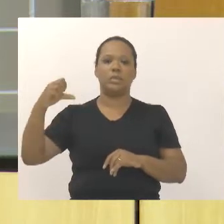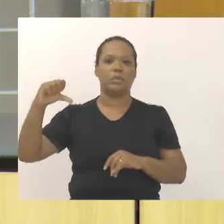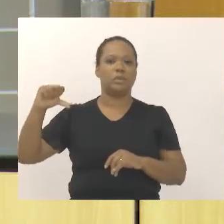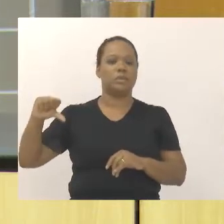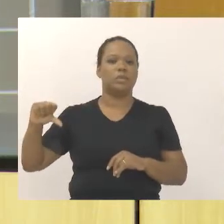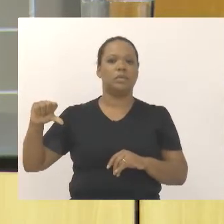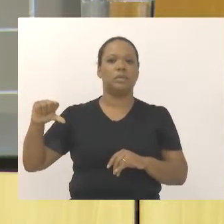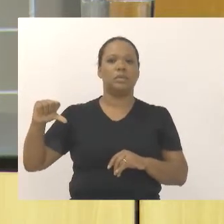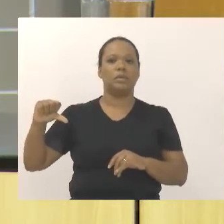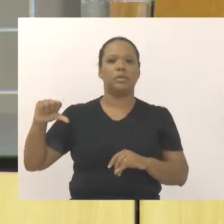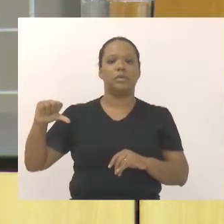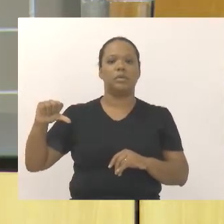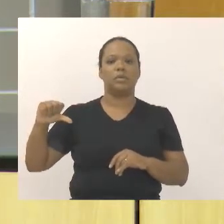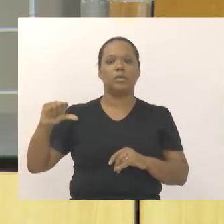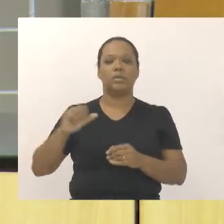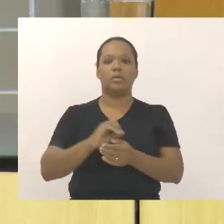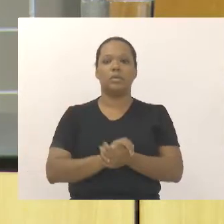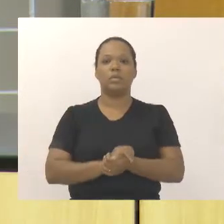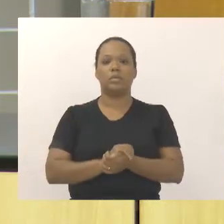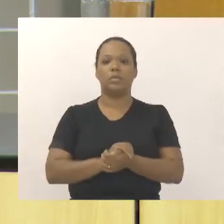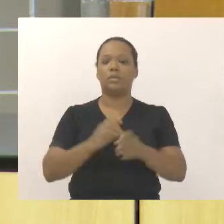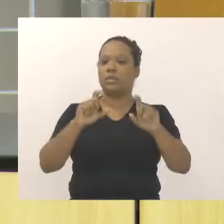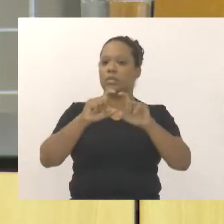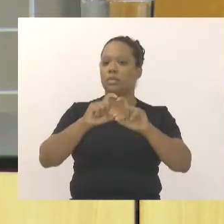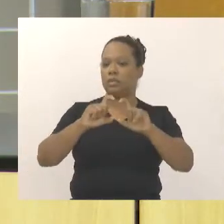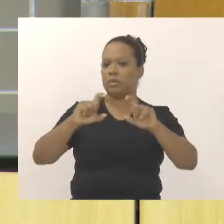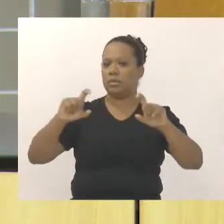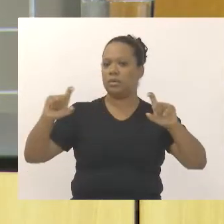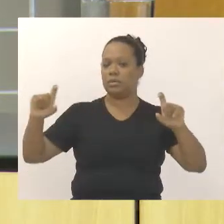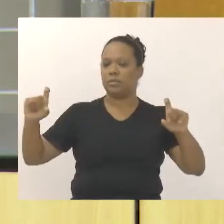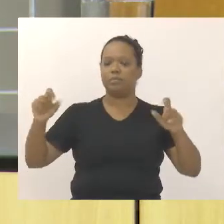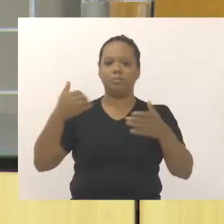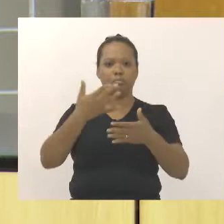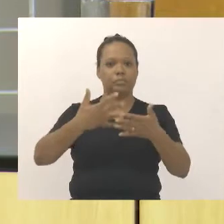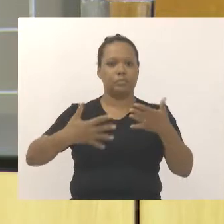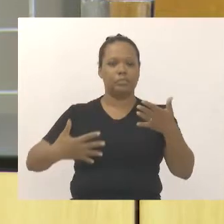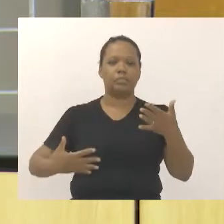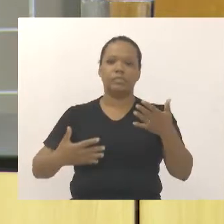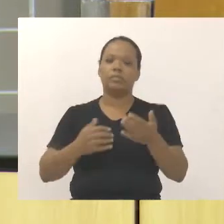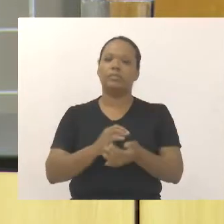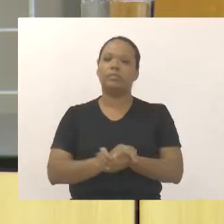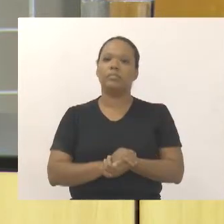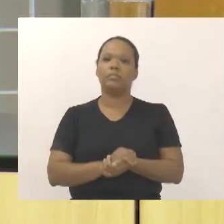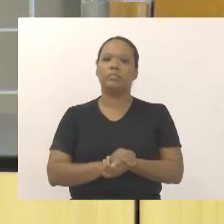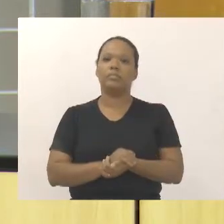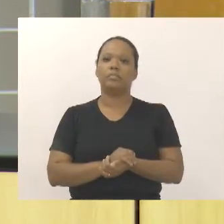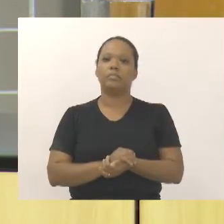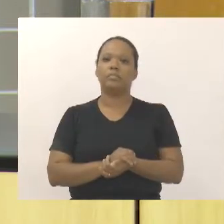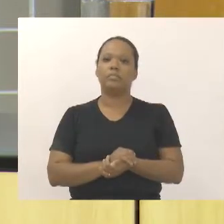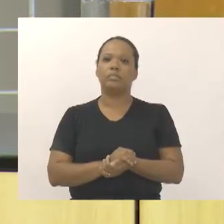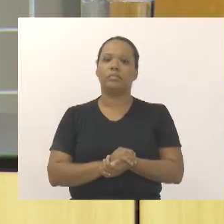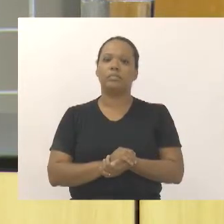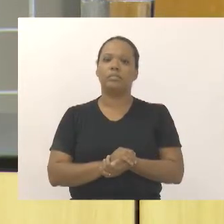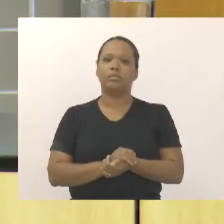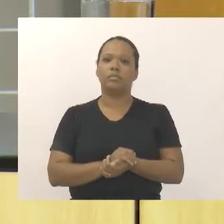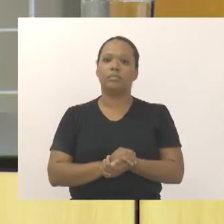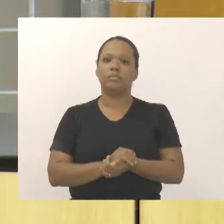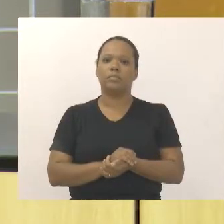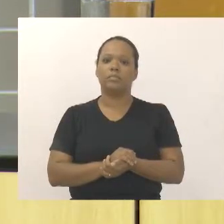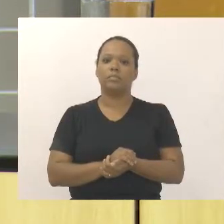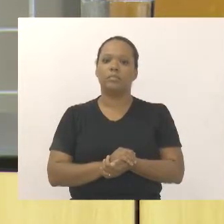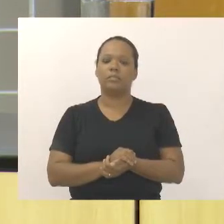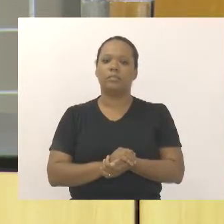29/2019 passa a ter a seguinte redação: a não observância